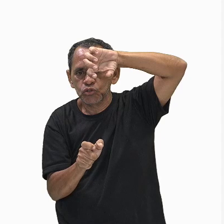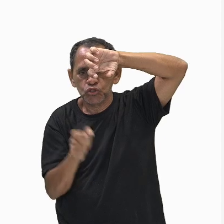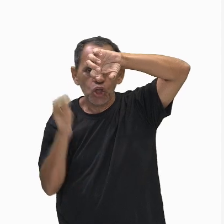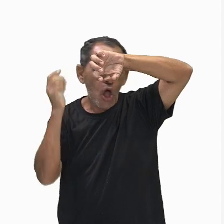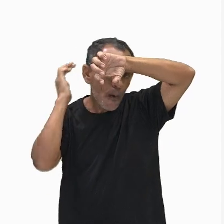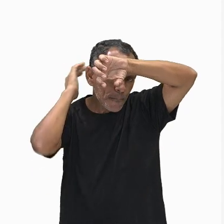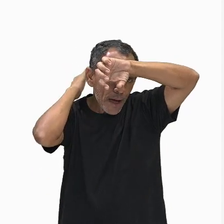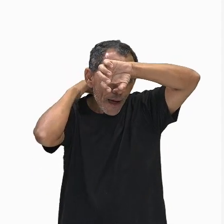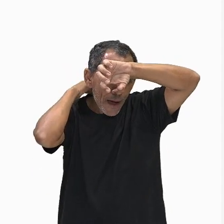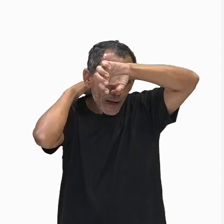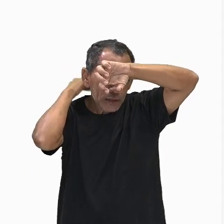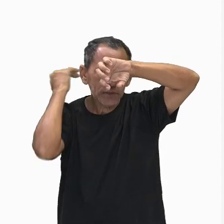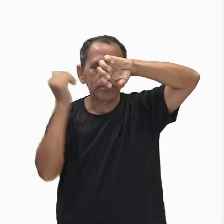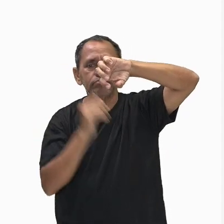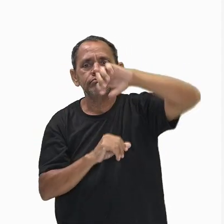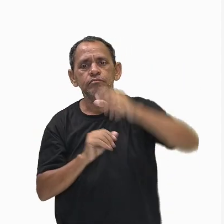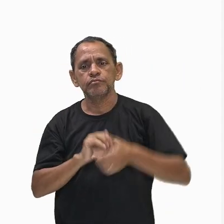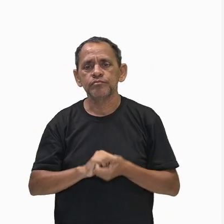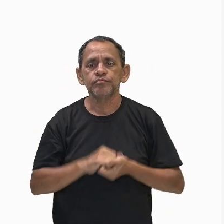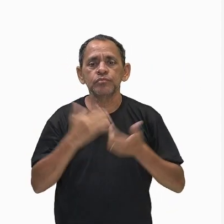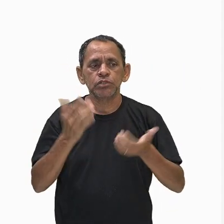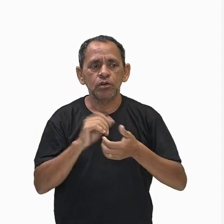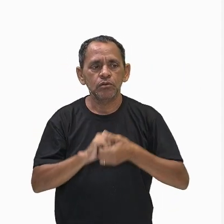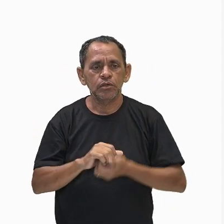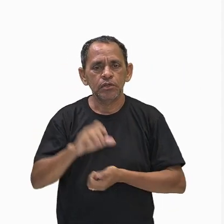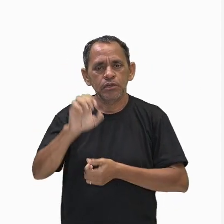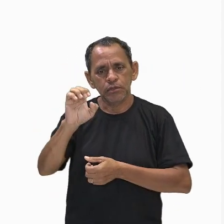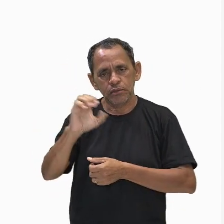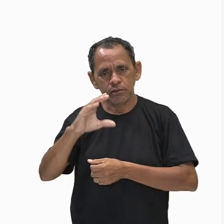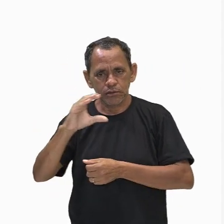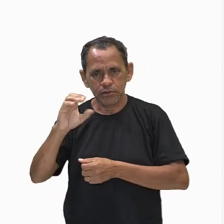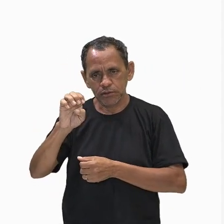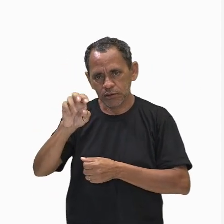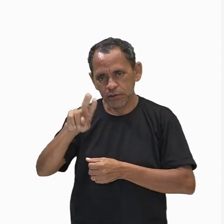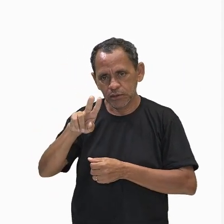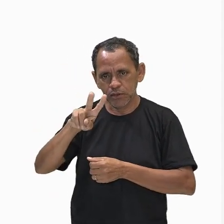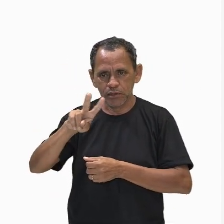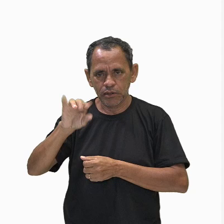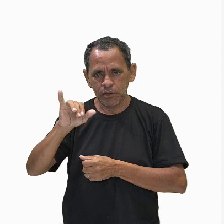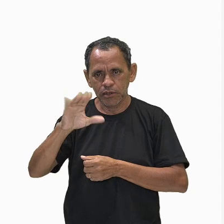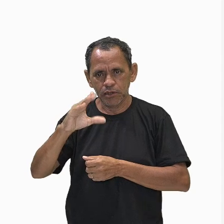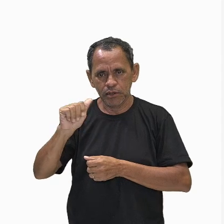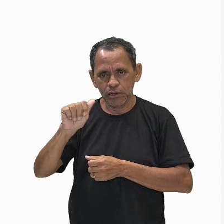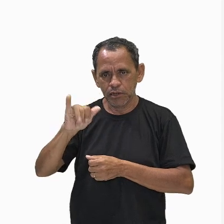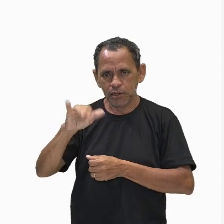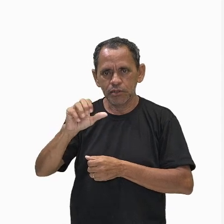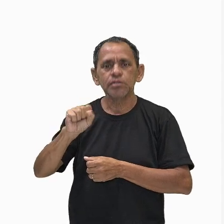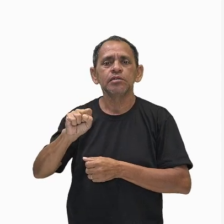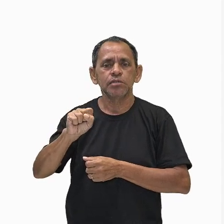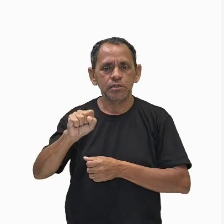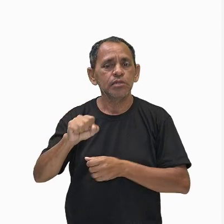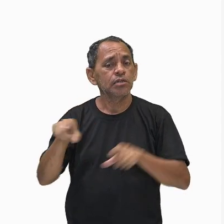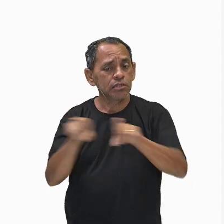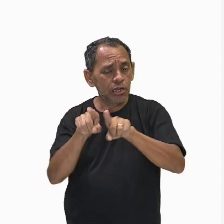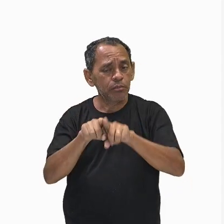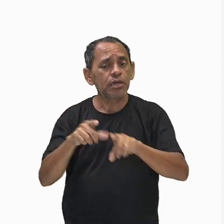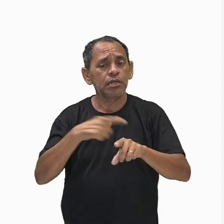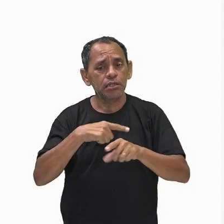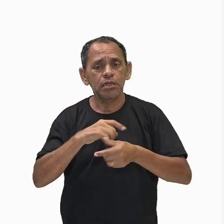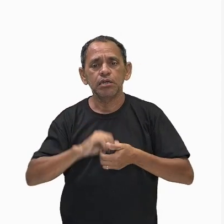As cervicais, né, as vértebras, as vértebras também